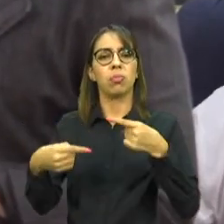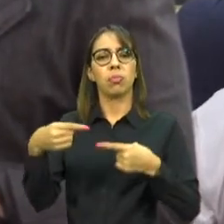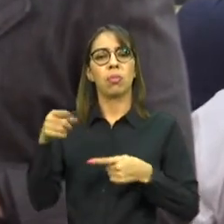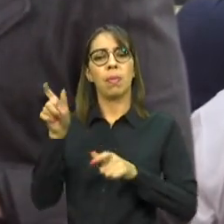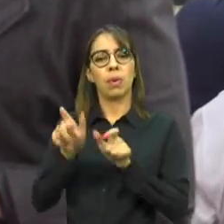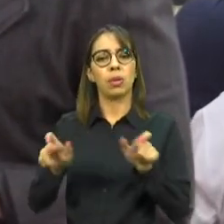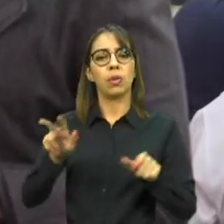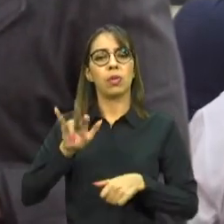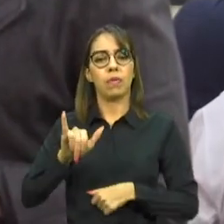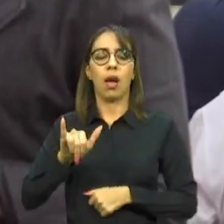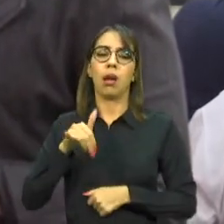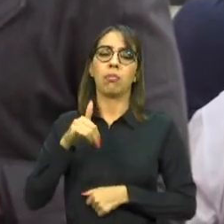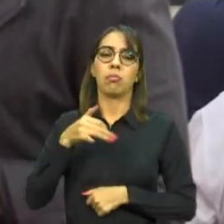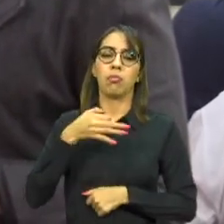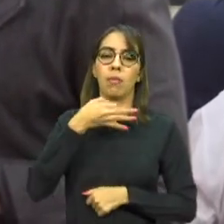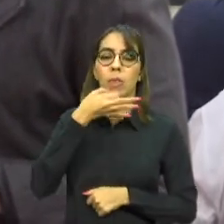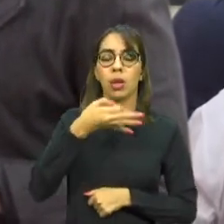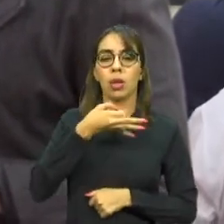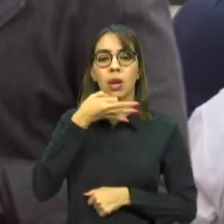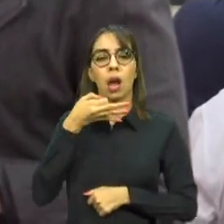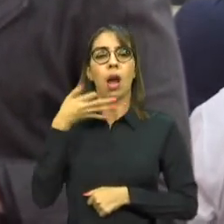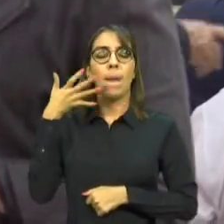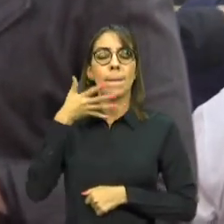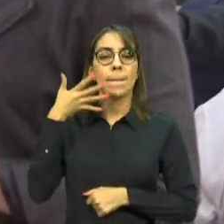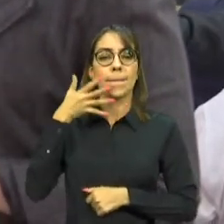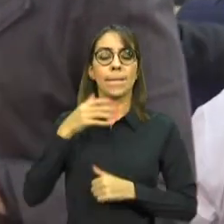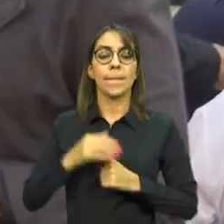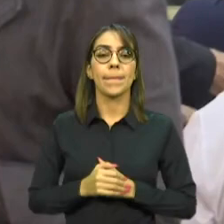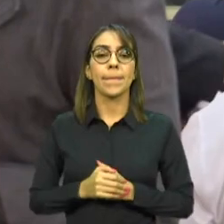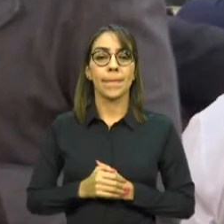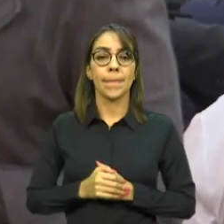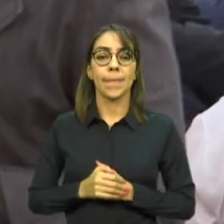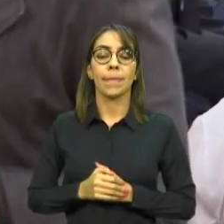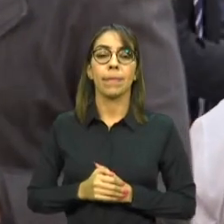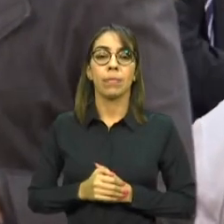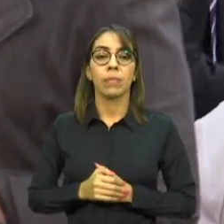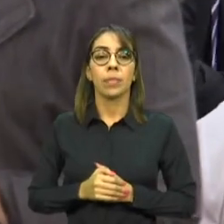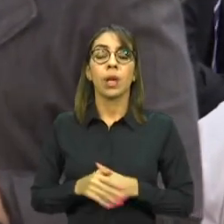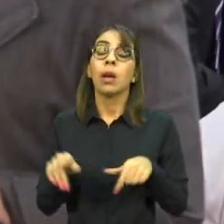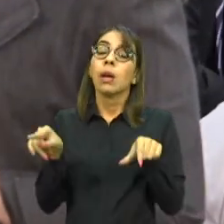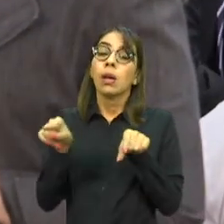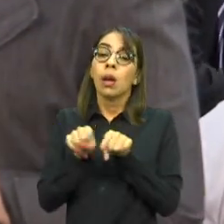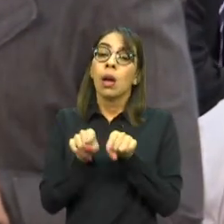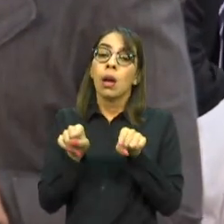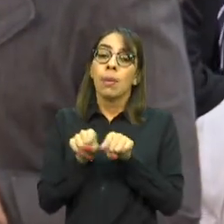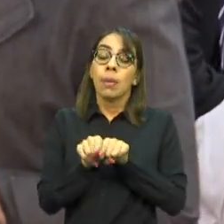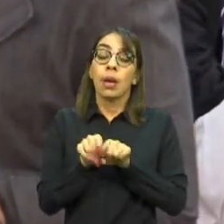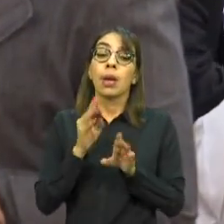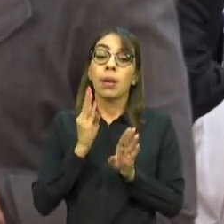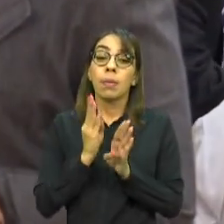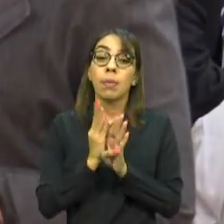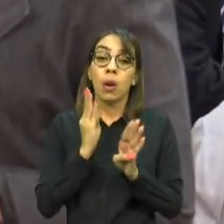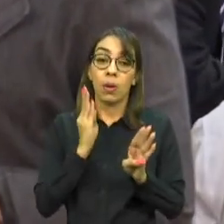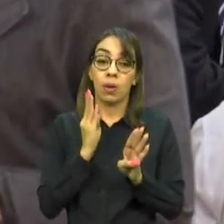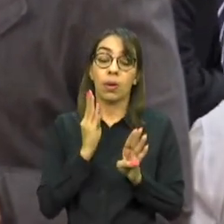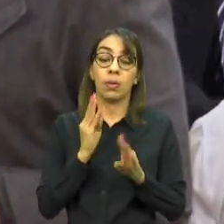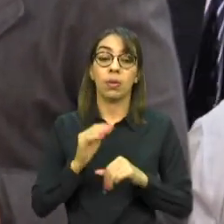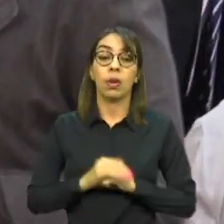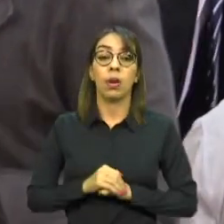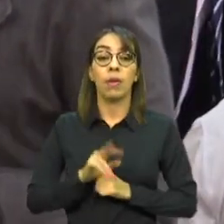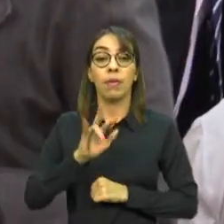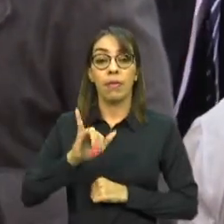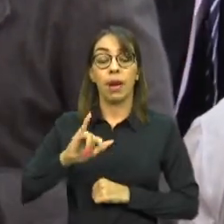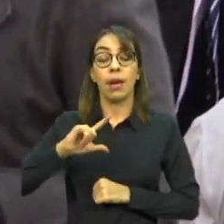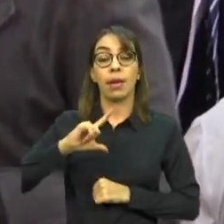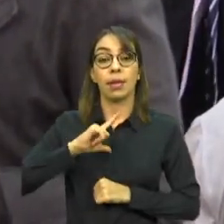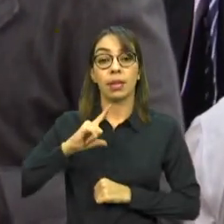o presidente vai ainda discutir com o plenário. E um fato também inédito nas sessões itinerantes, que será a discussão e